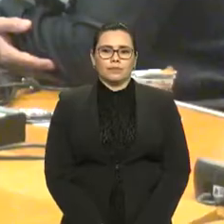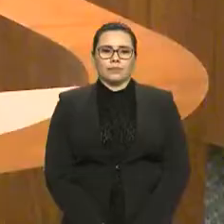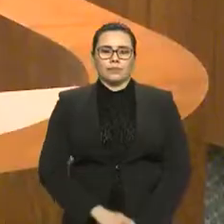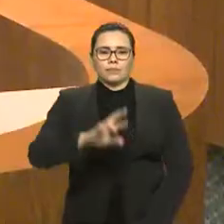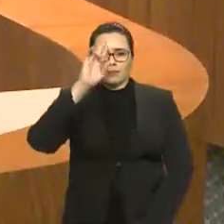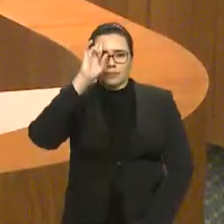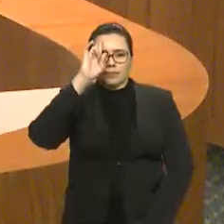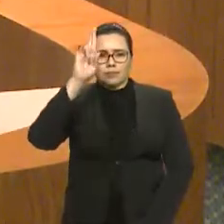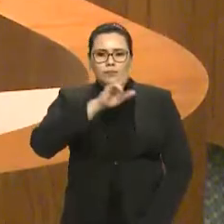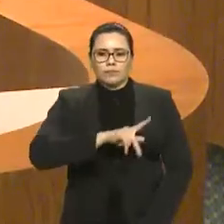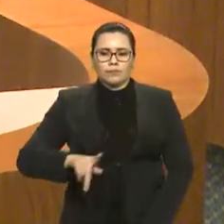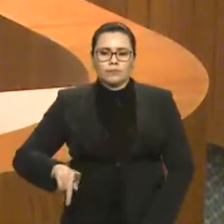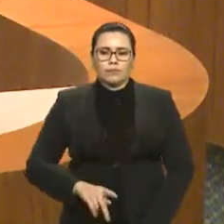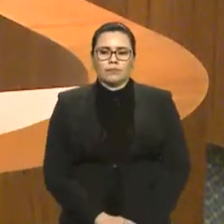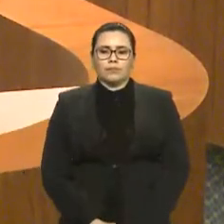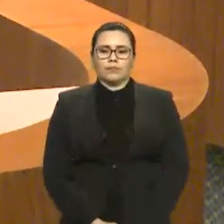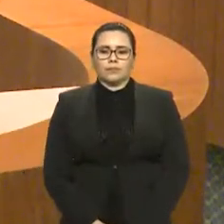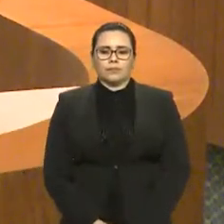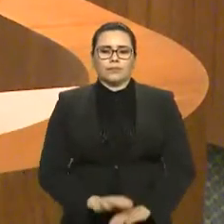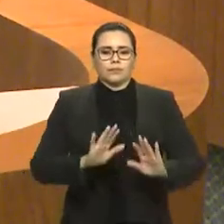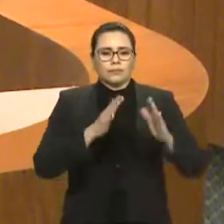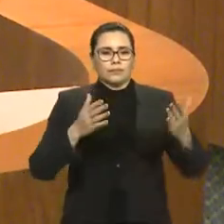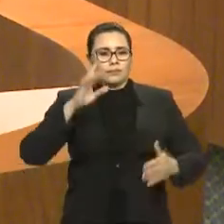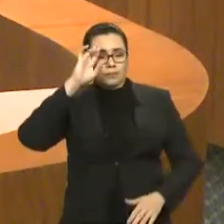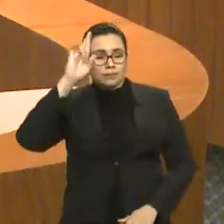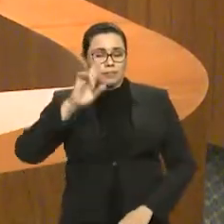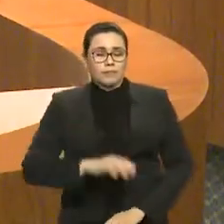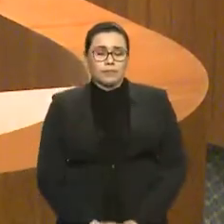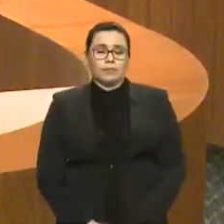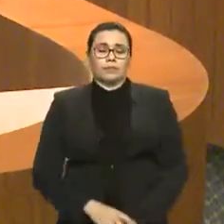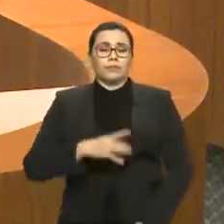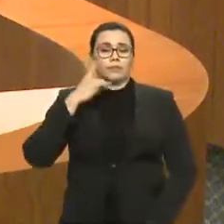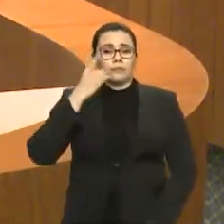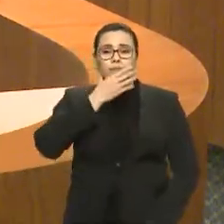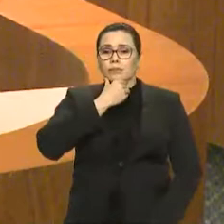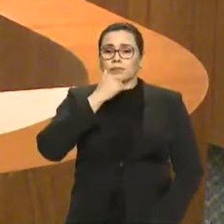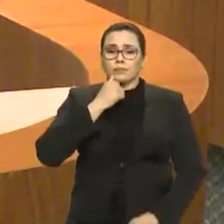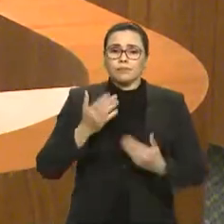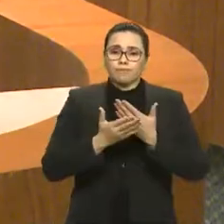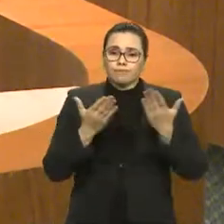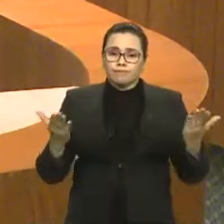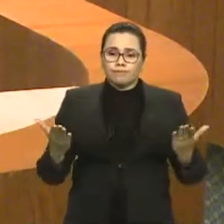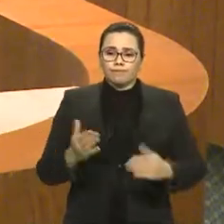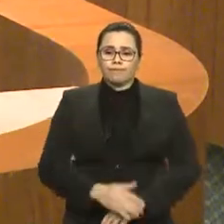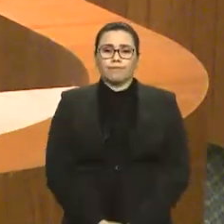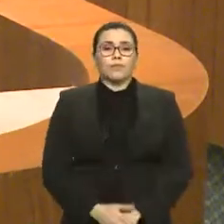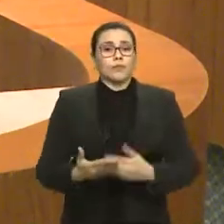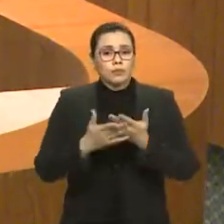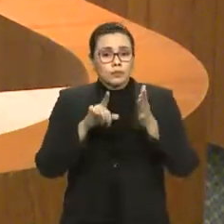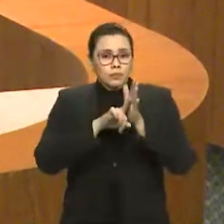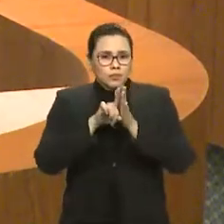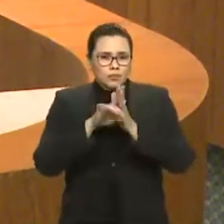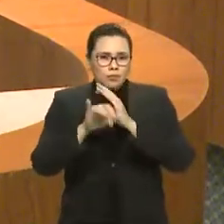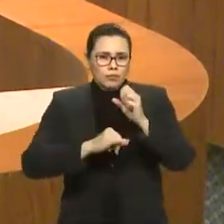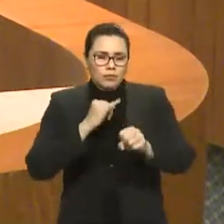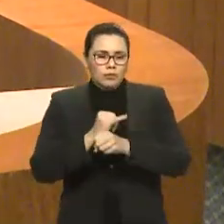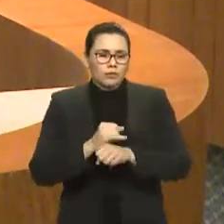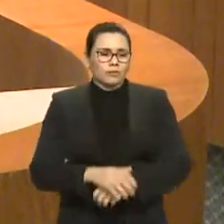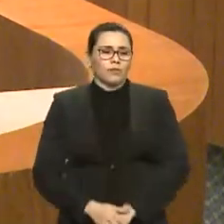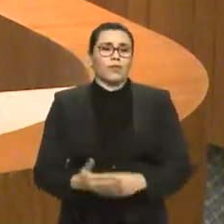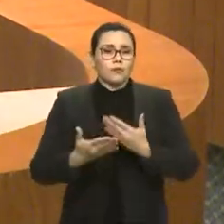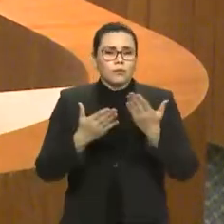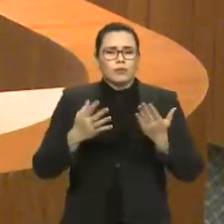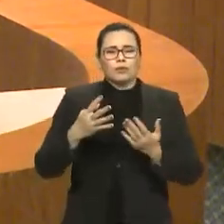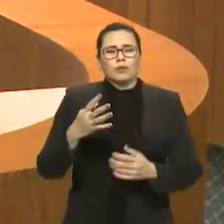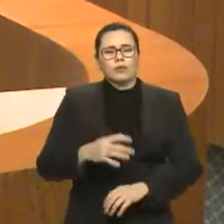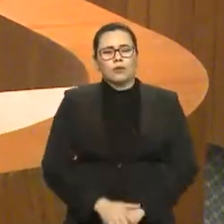Senhor presidente, demais membros da mesa, senhoras e senhores, deputados, internautas, telespectadores acompanham Palmeira TV Assembleia,